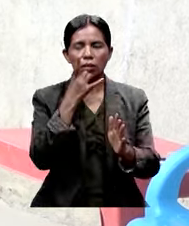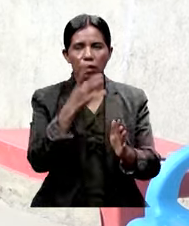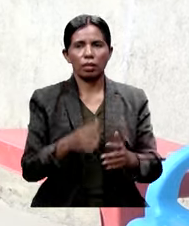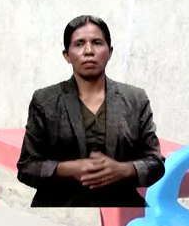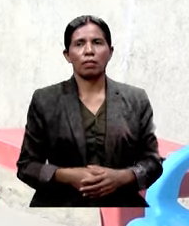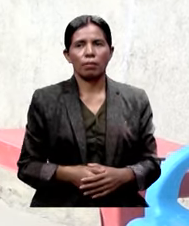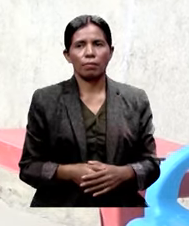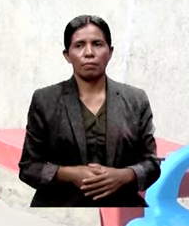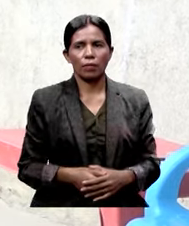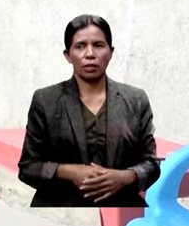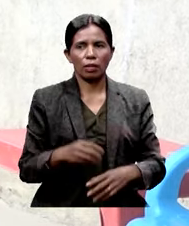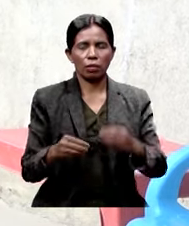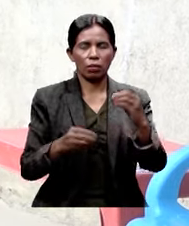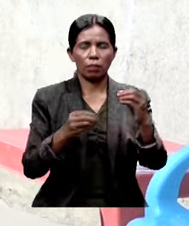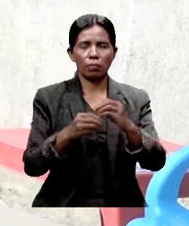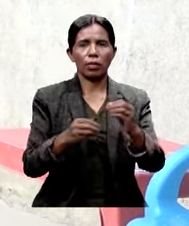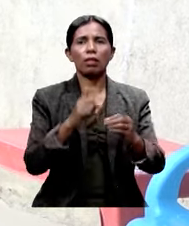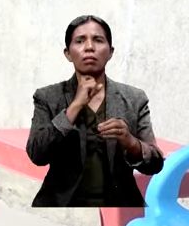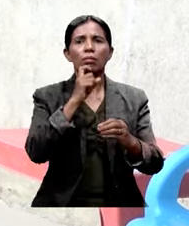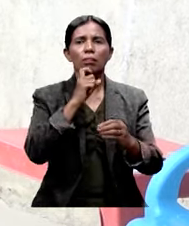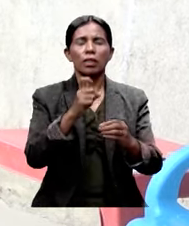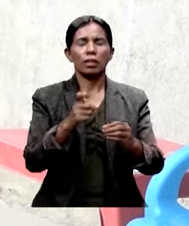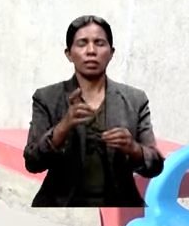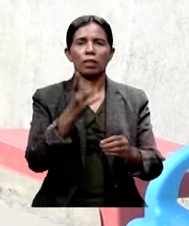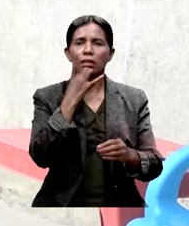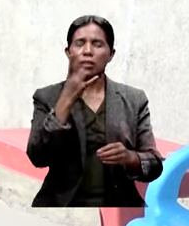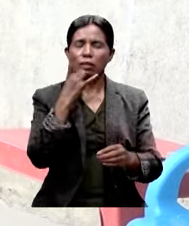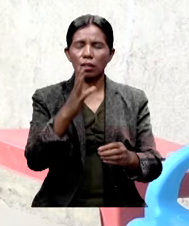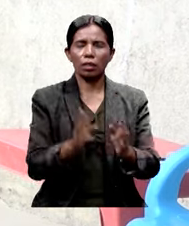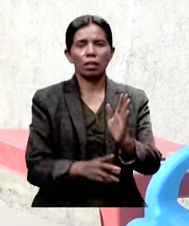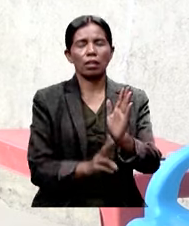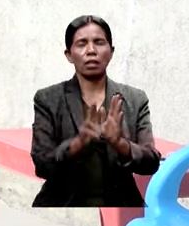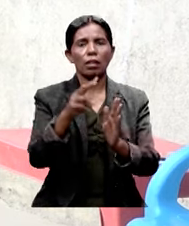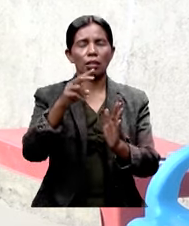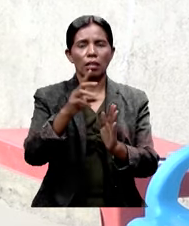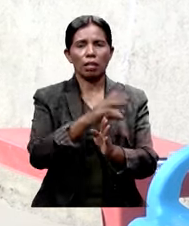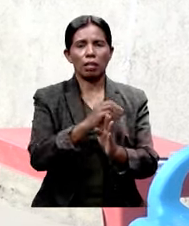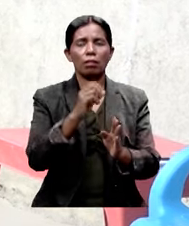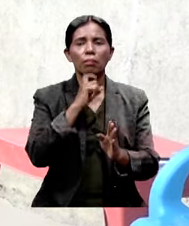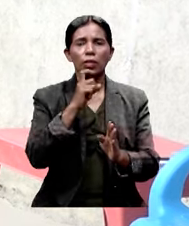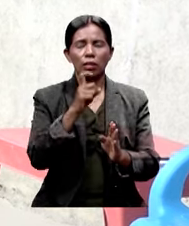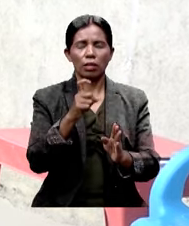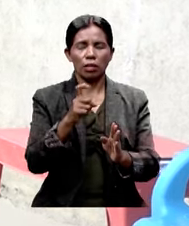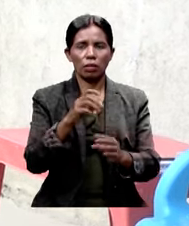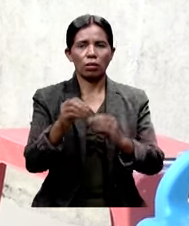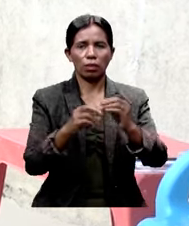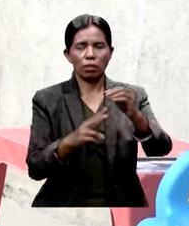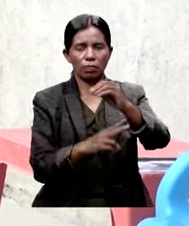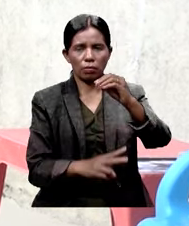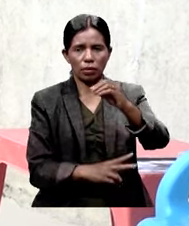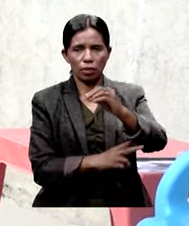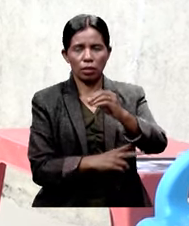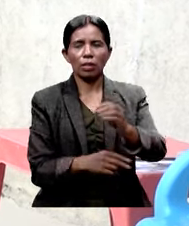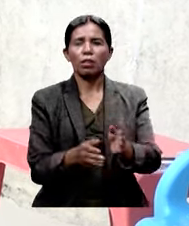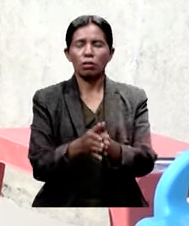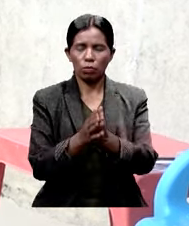tamo quando ba bisirinho, que não é parte de calo, ba fonte nem, obra penahan nem, quando ba obras públicas, e ba